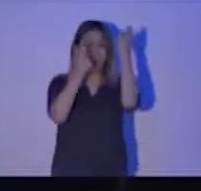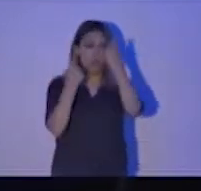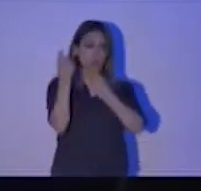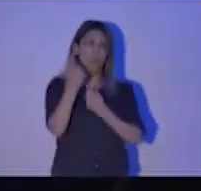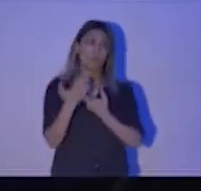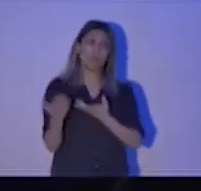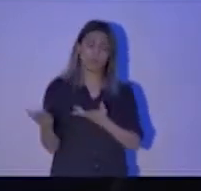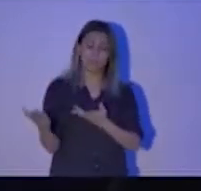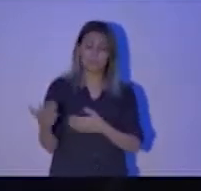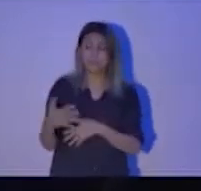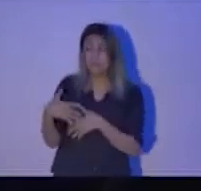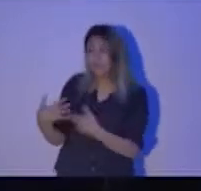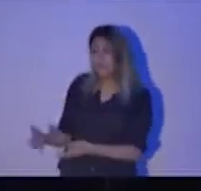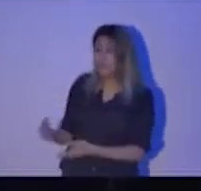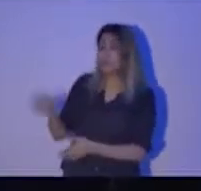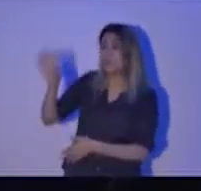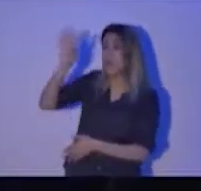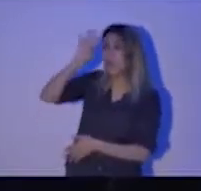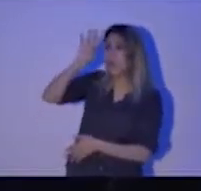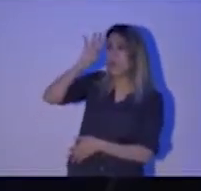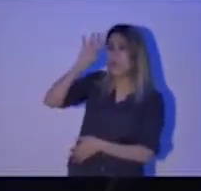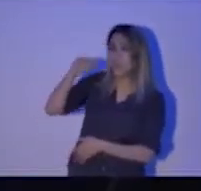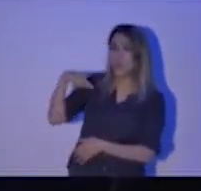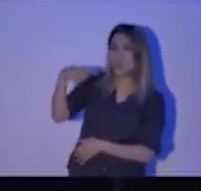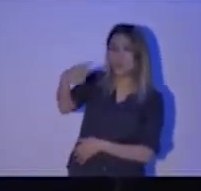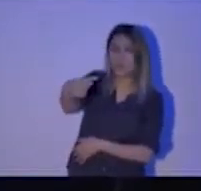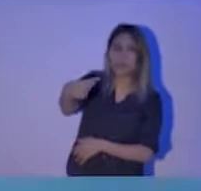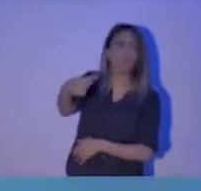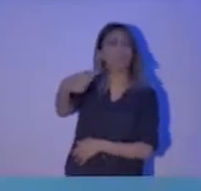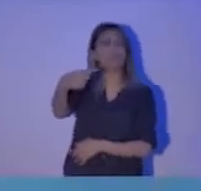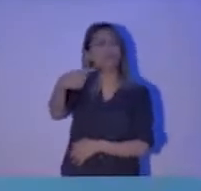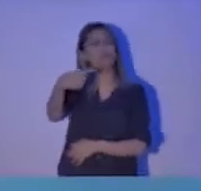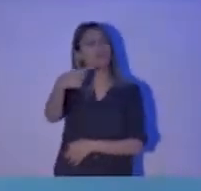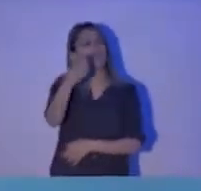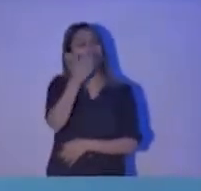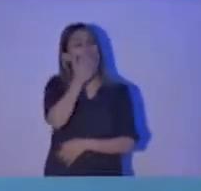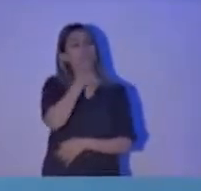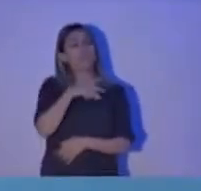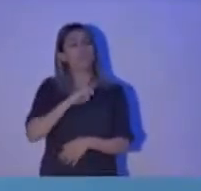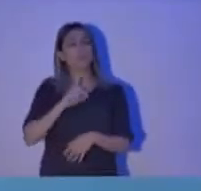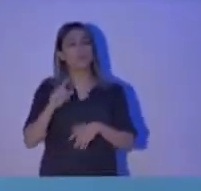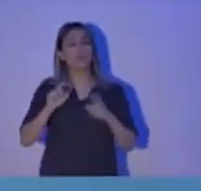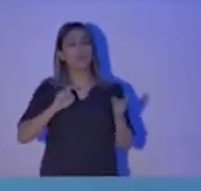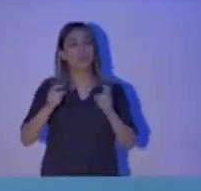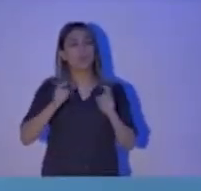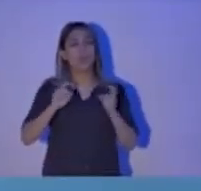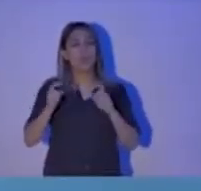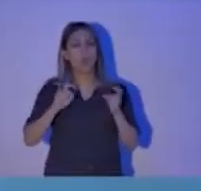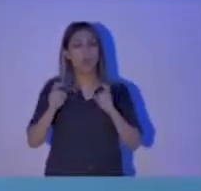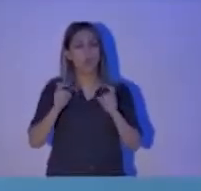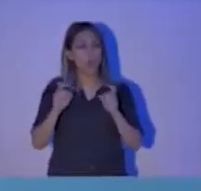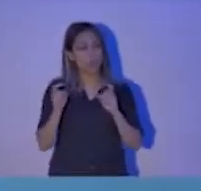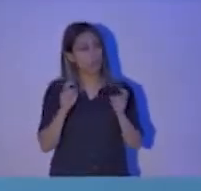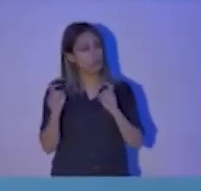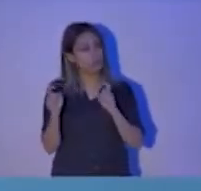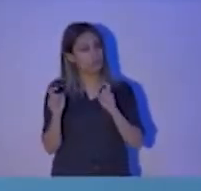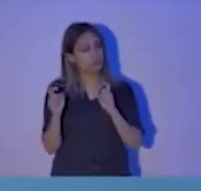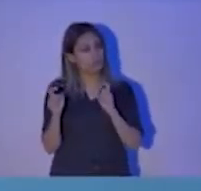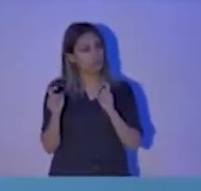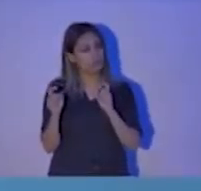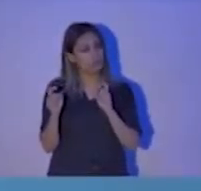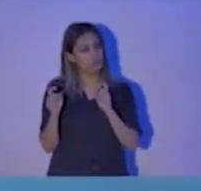na quarta-feira, é quando a gente tem a nossa reunião da Comissão da Educação Deliberativa. E, coincidentemente, esta semana, antes de começar a